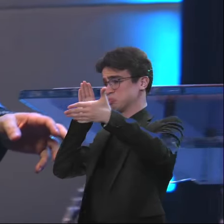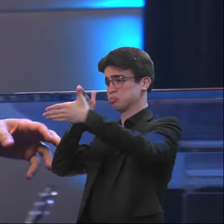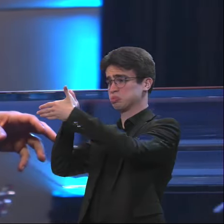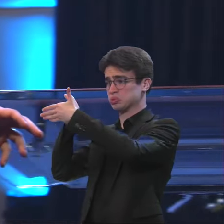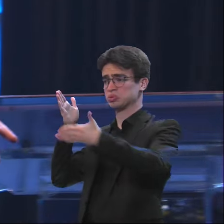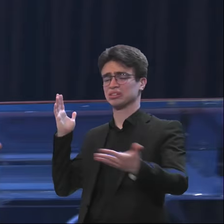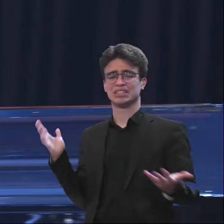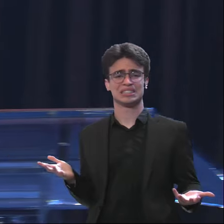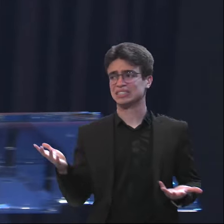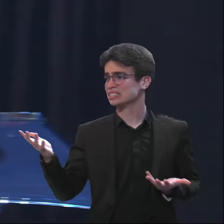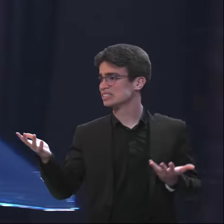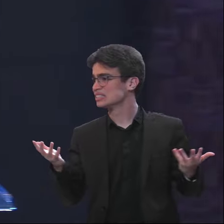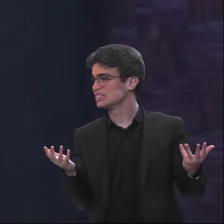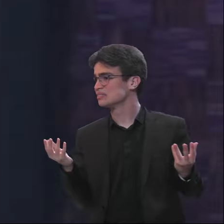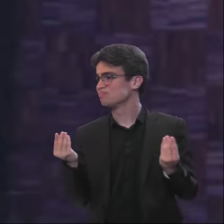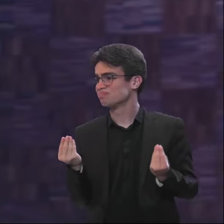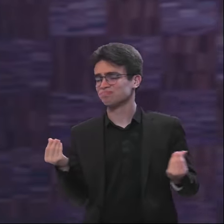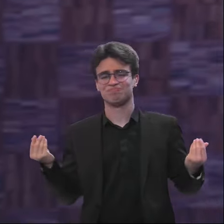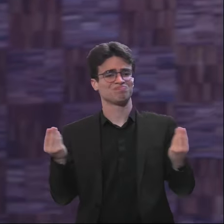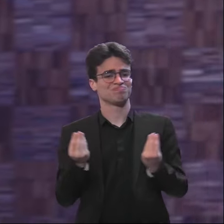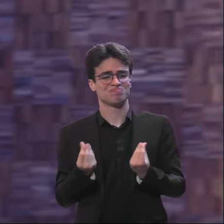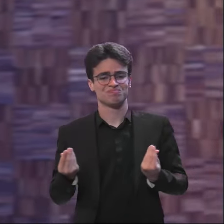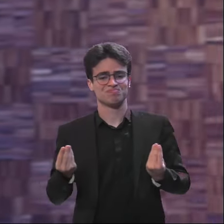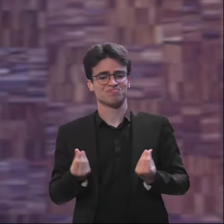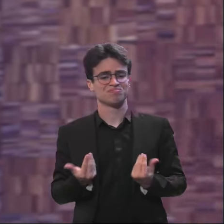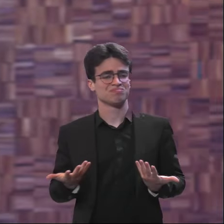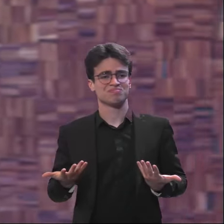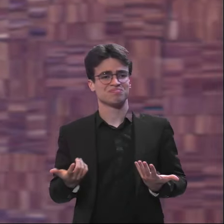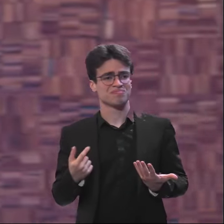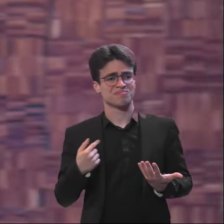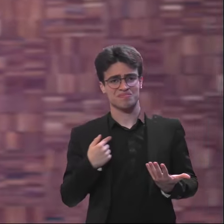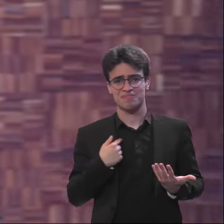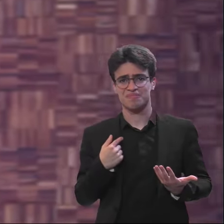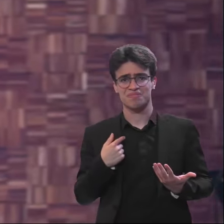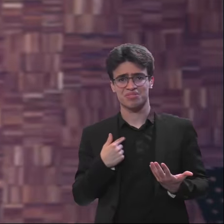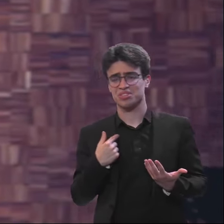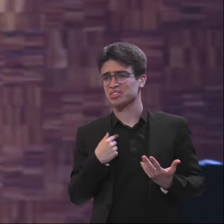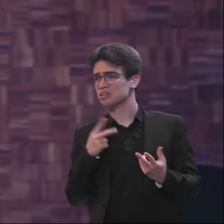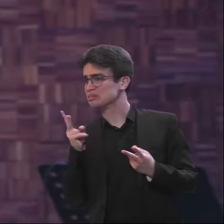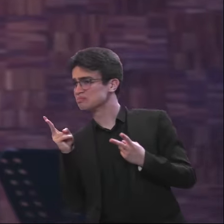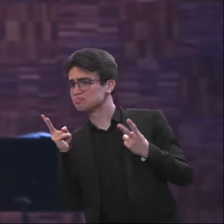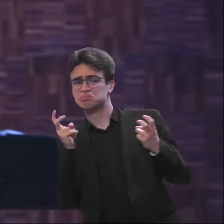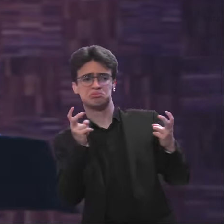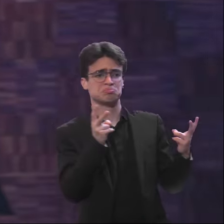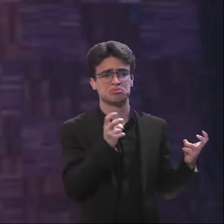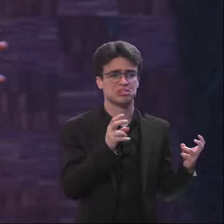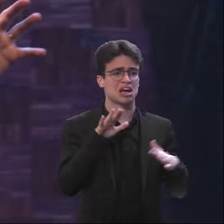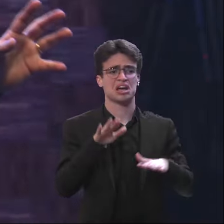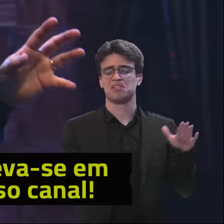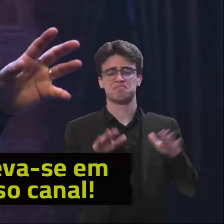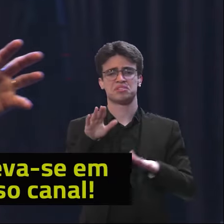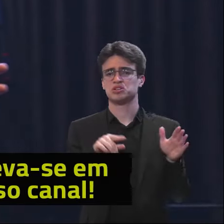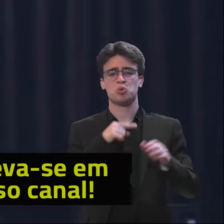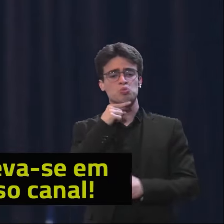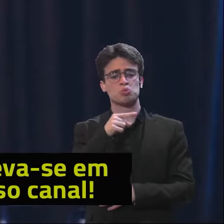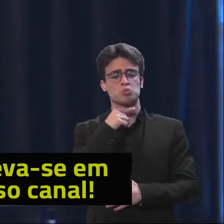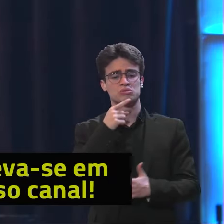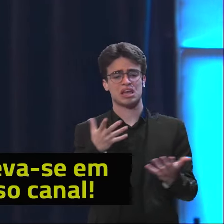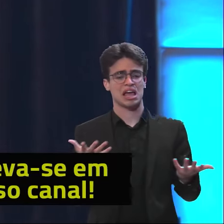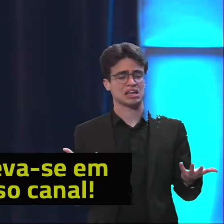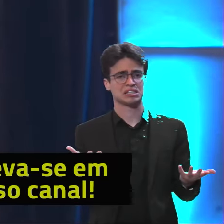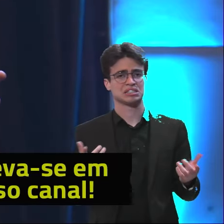que nós não somos capazes de reconhecer as causas. Mas quando os encontros